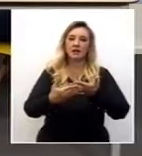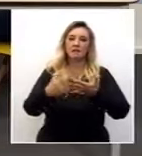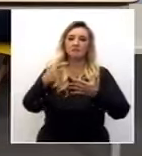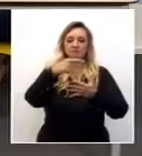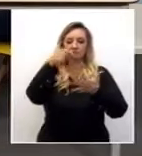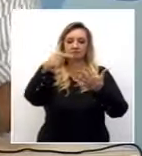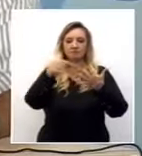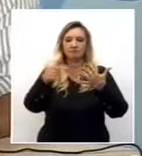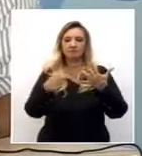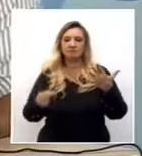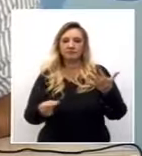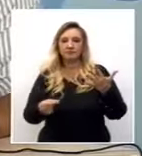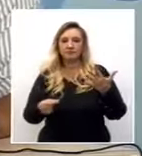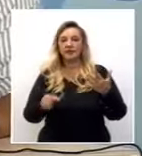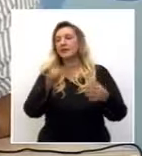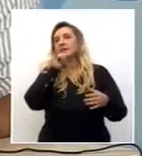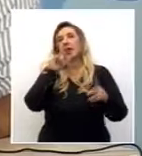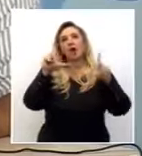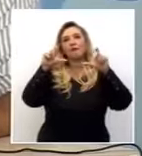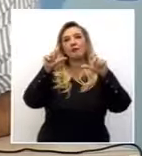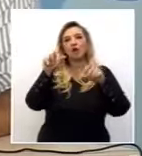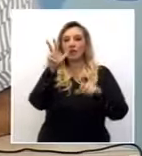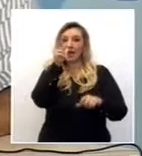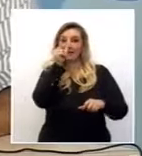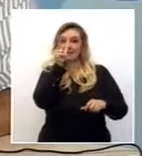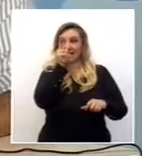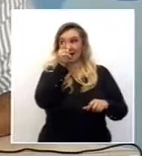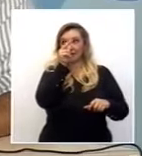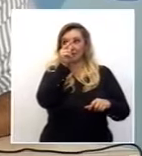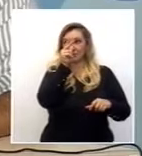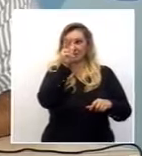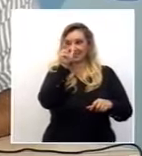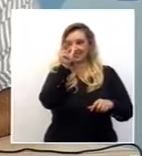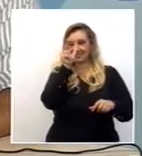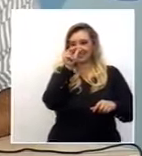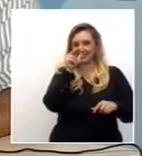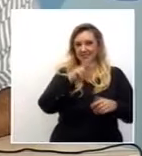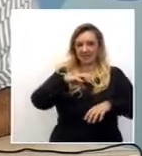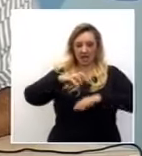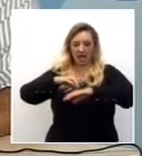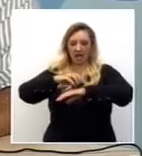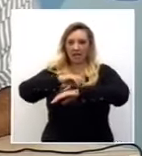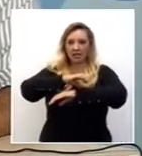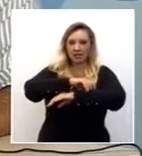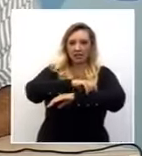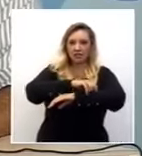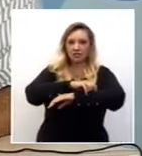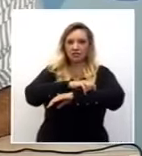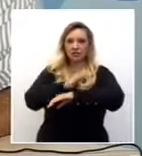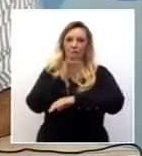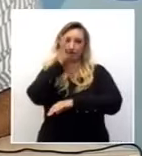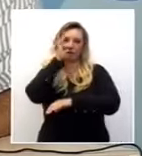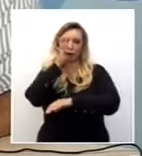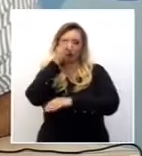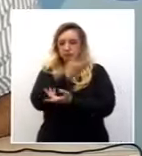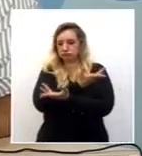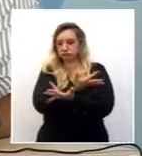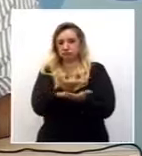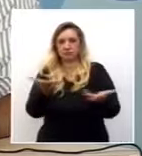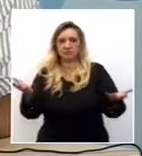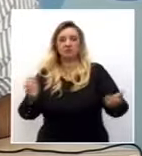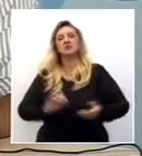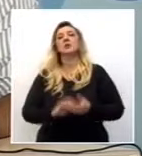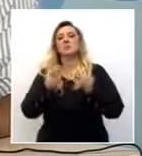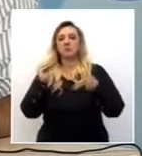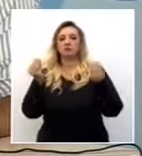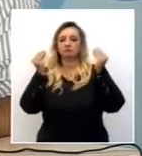olha, tire foto de insetos, aracnídeos, ou de plantas, né? Flores. Eles podem